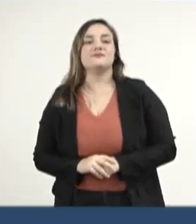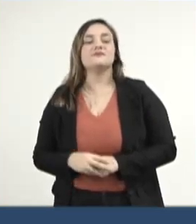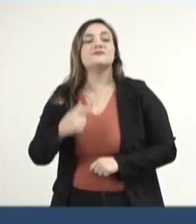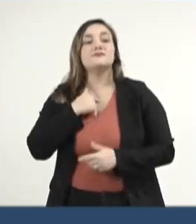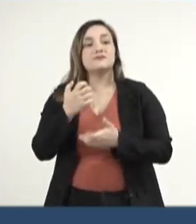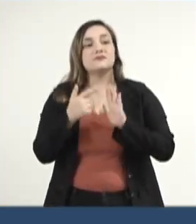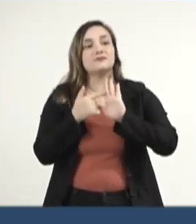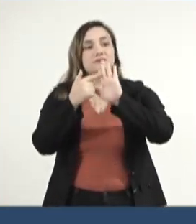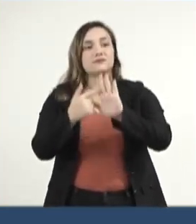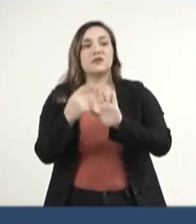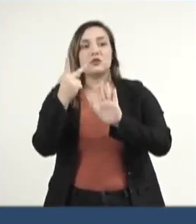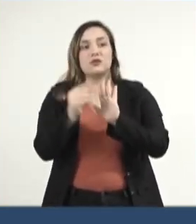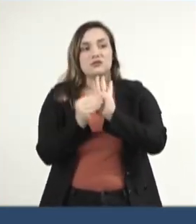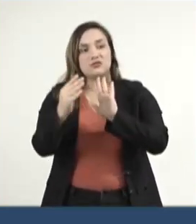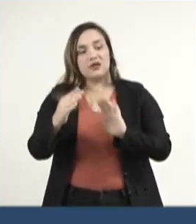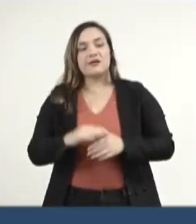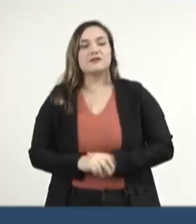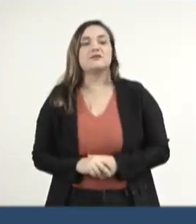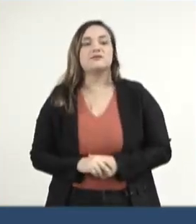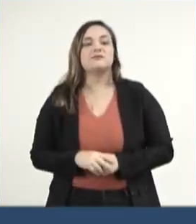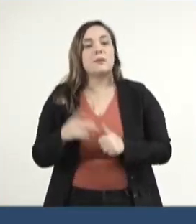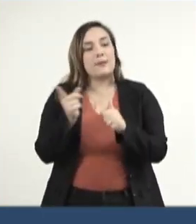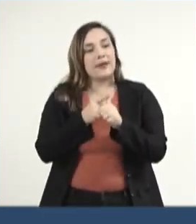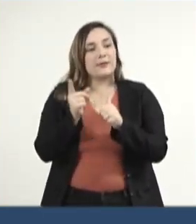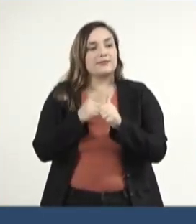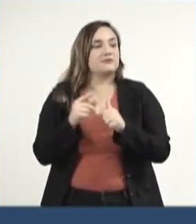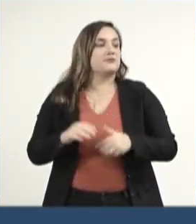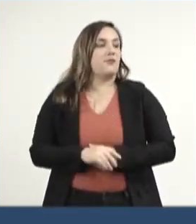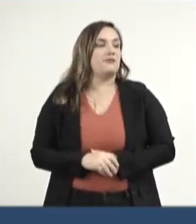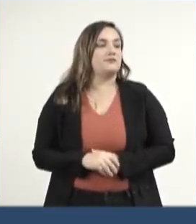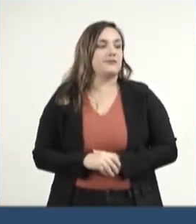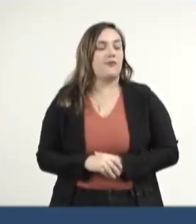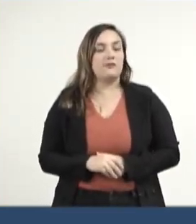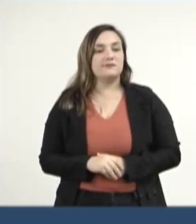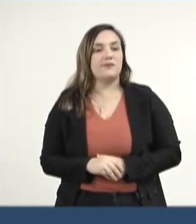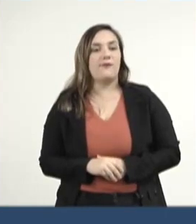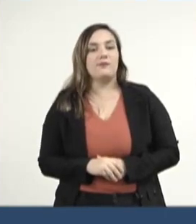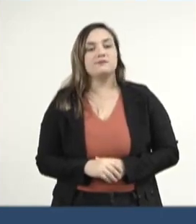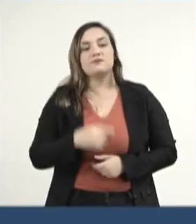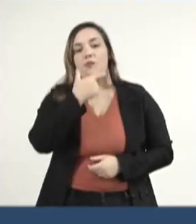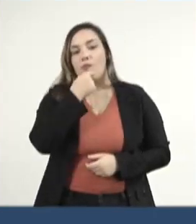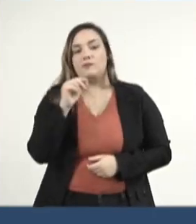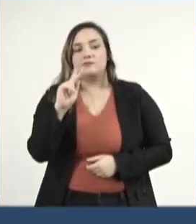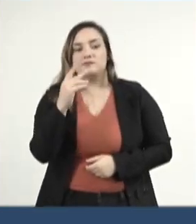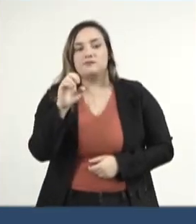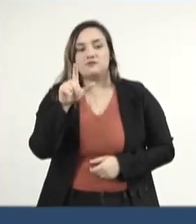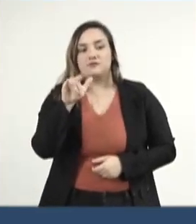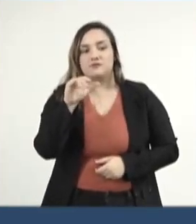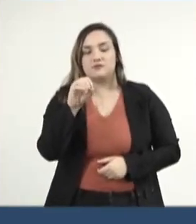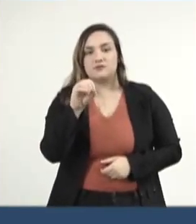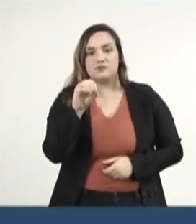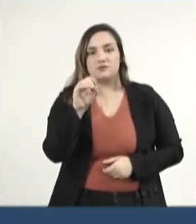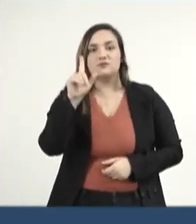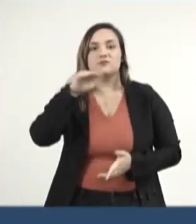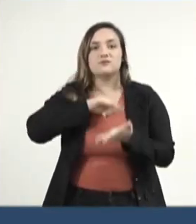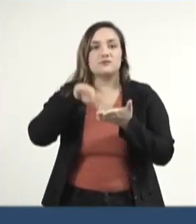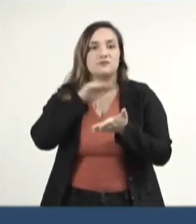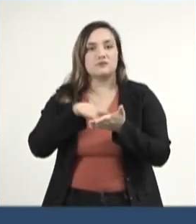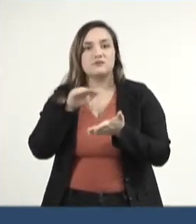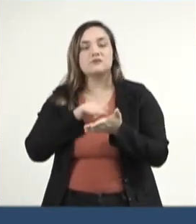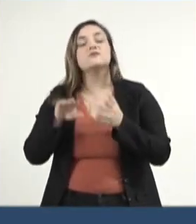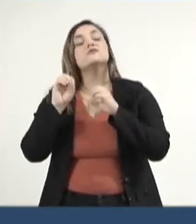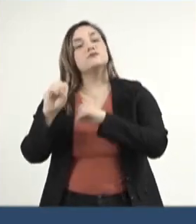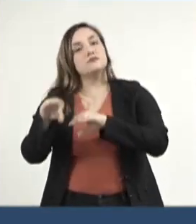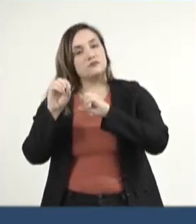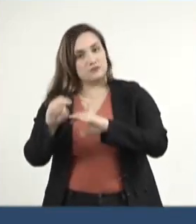duas indicações. A primeira, ao excelentíssimo senhor Hélio Queiroz Dárer, secretário de Estado